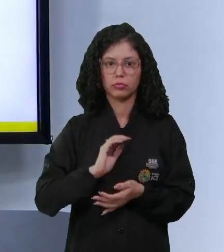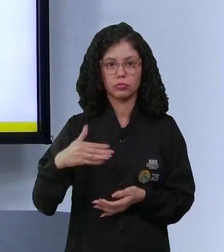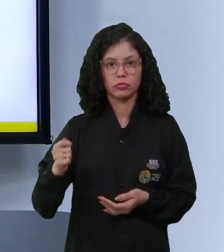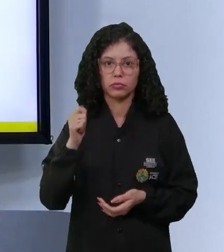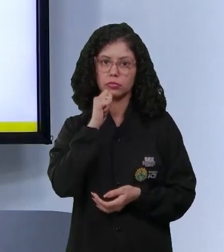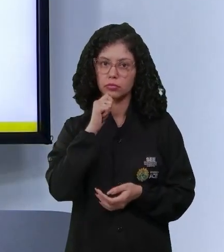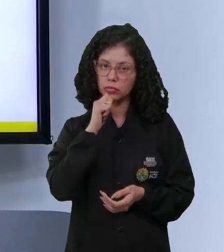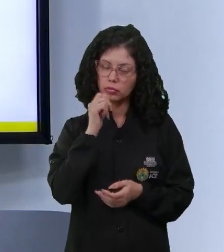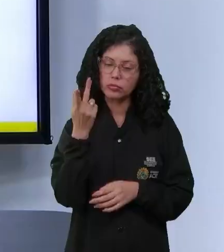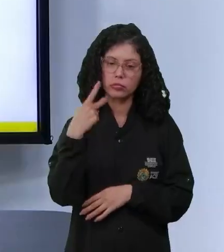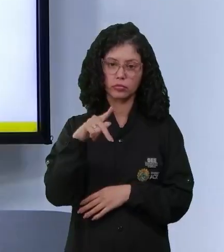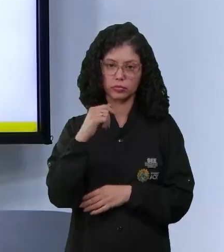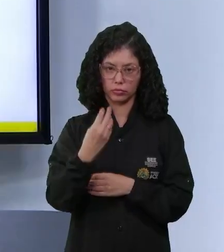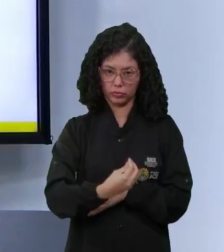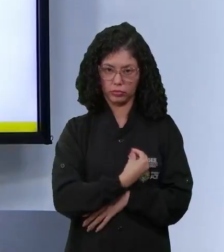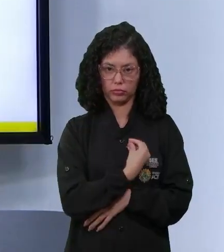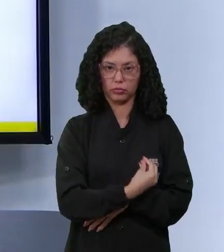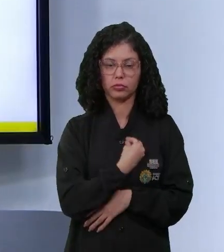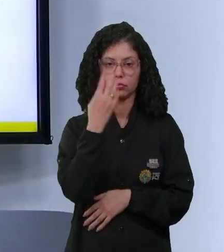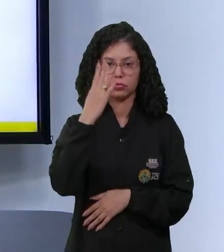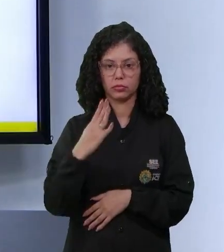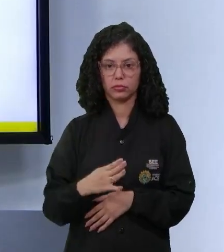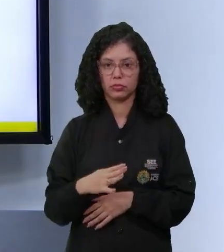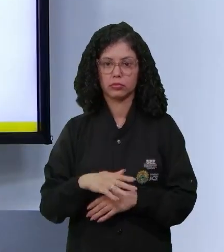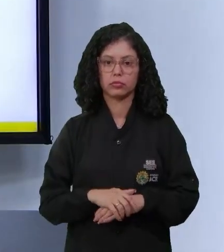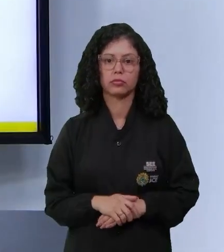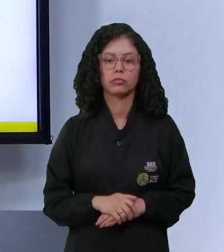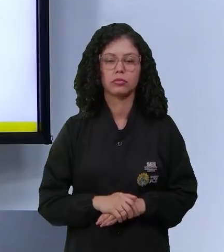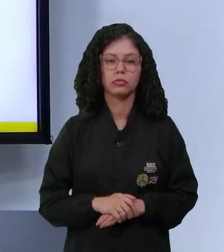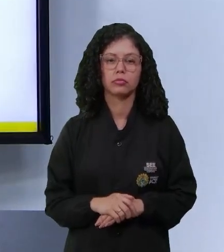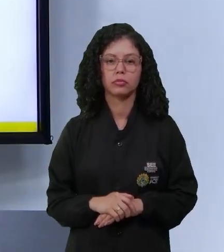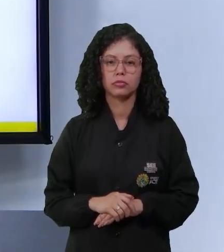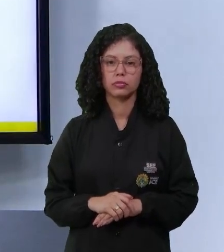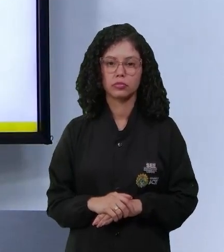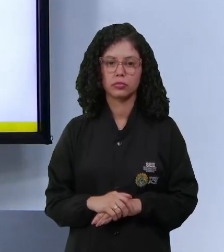quanto o período vivido no Brasil. Continuando,